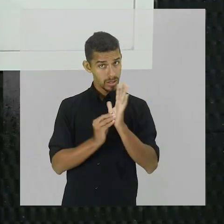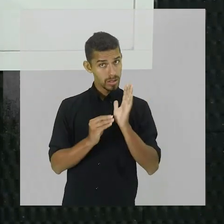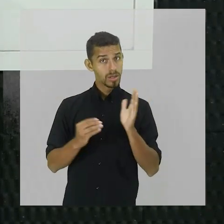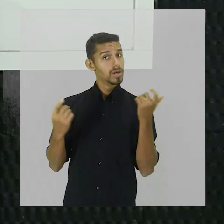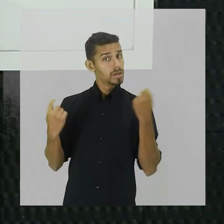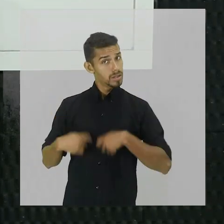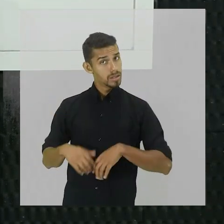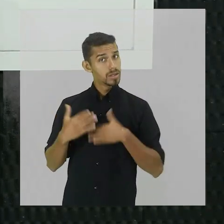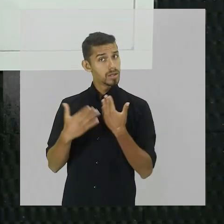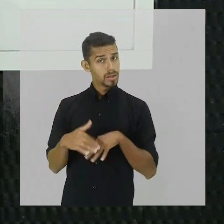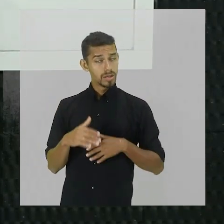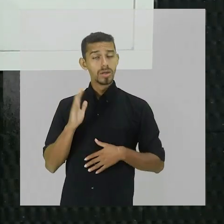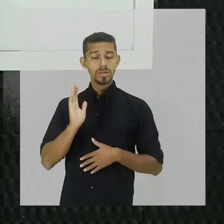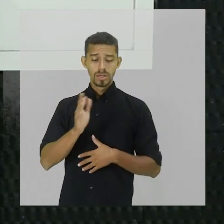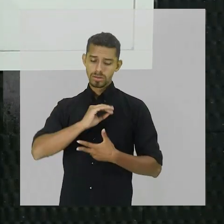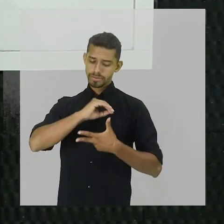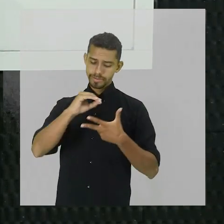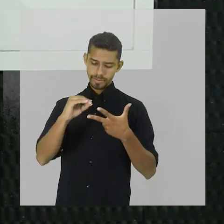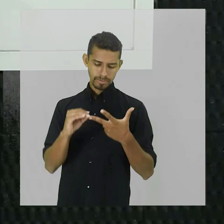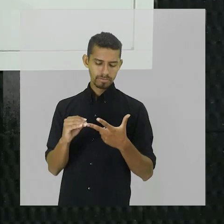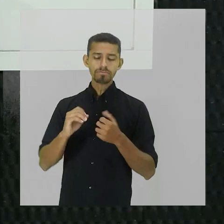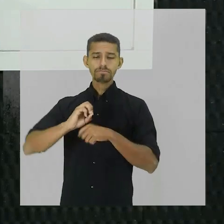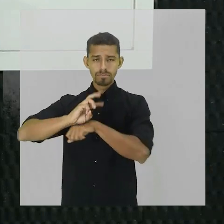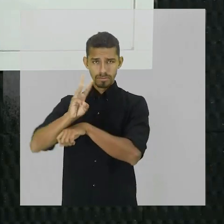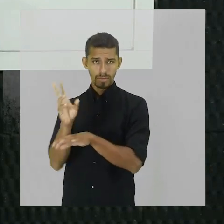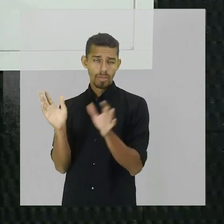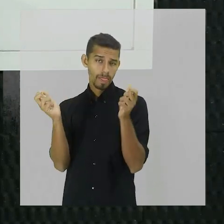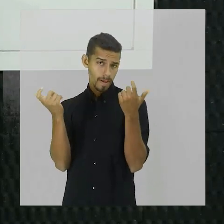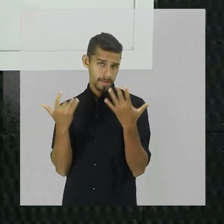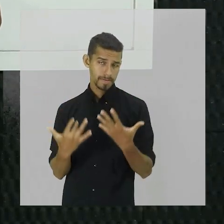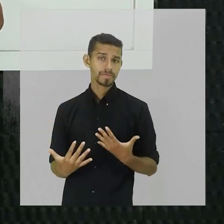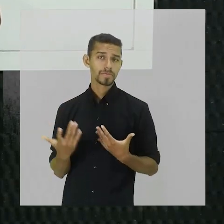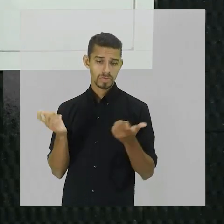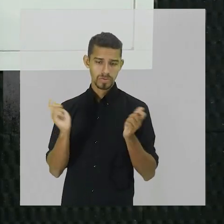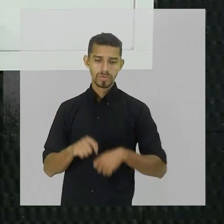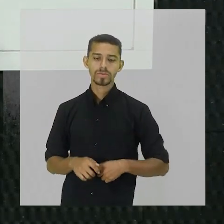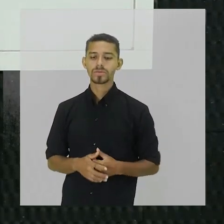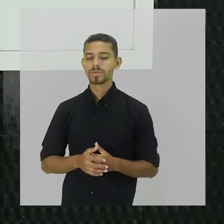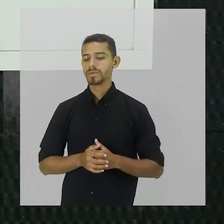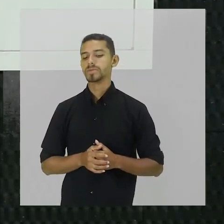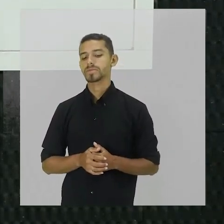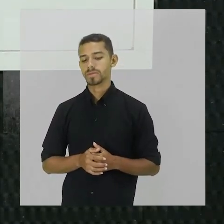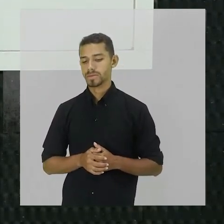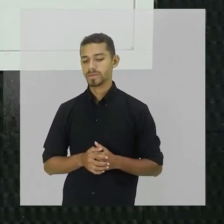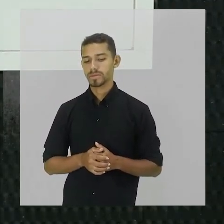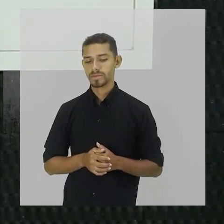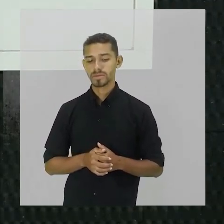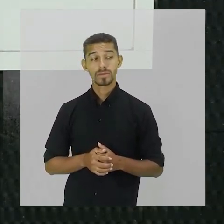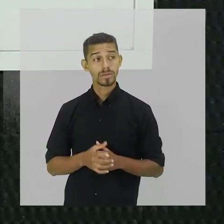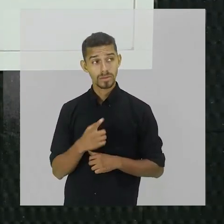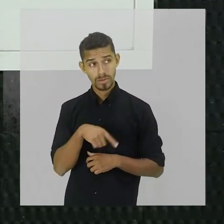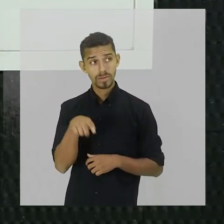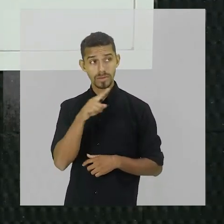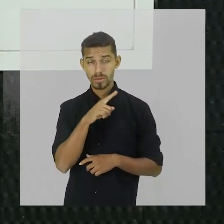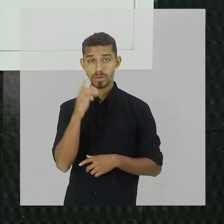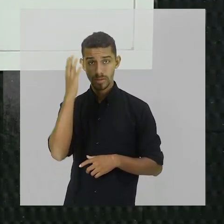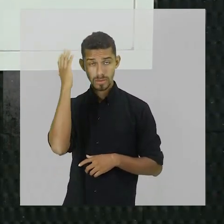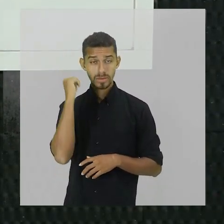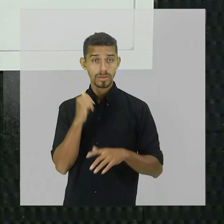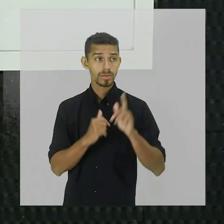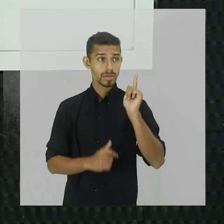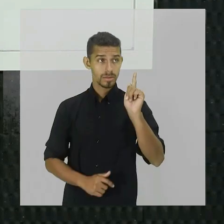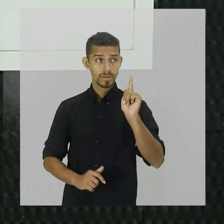já caíram outras questões, como eu disse, que precisou dessa relação, tá? Então, você sabe que G ao quadrado,